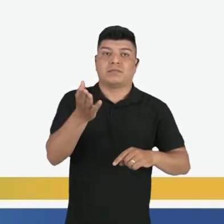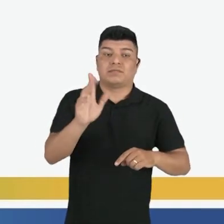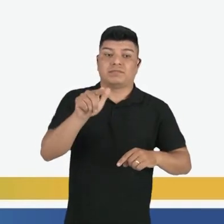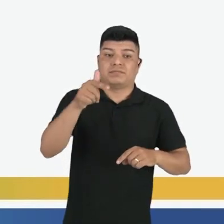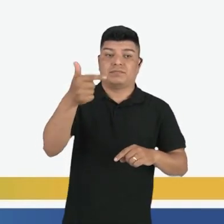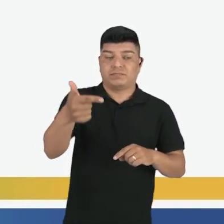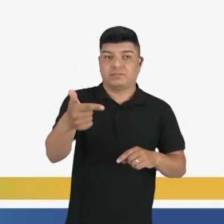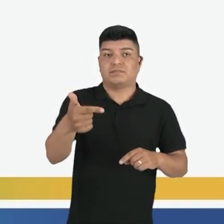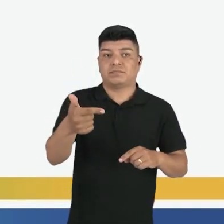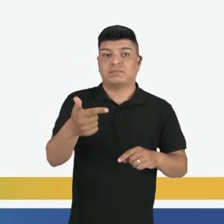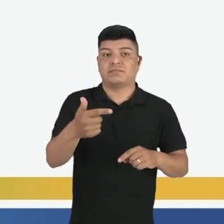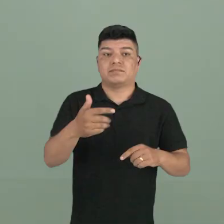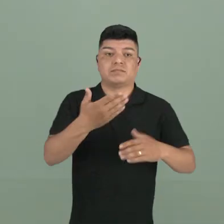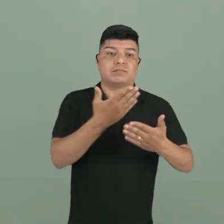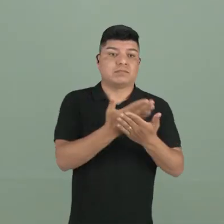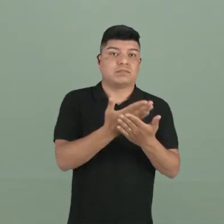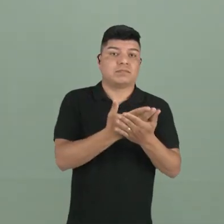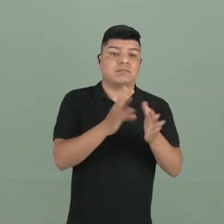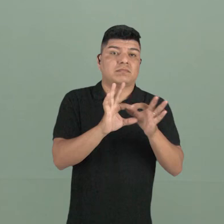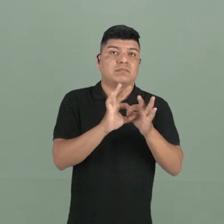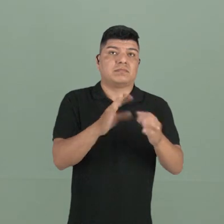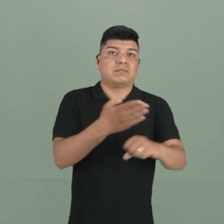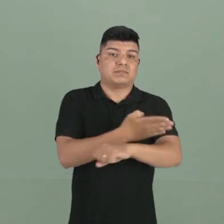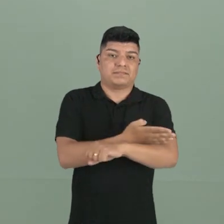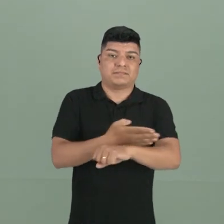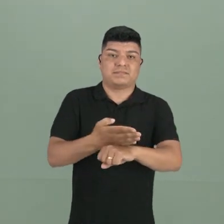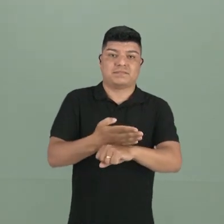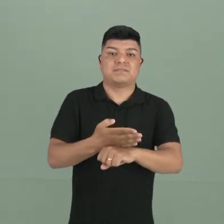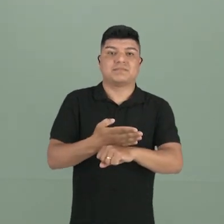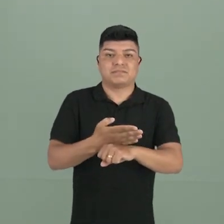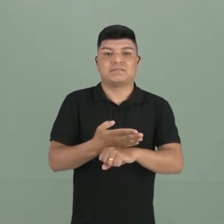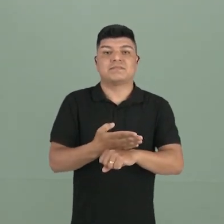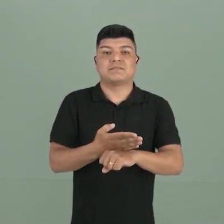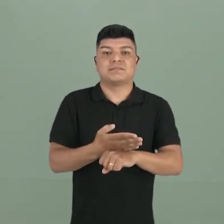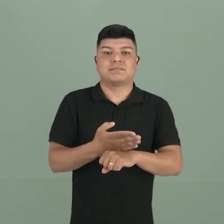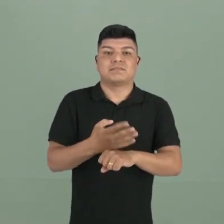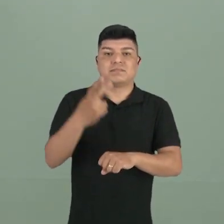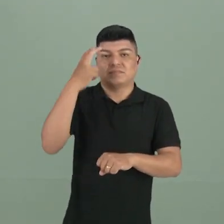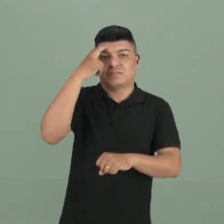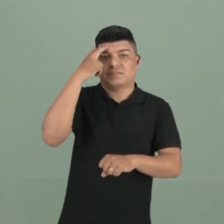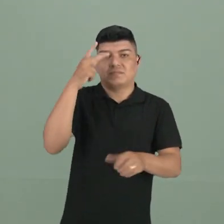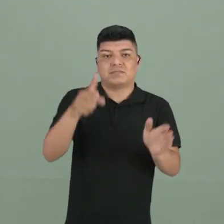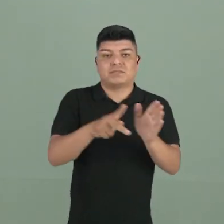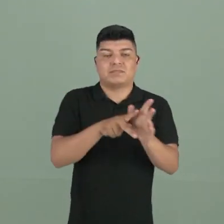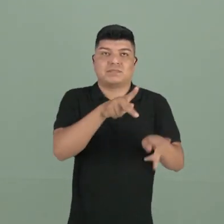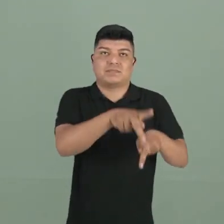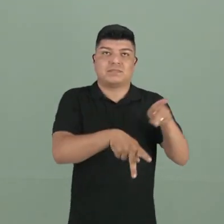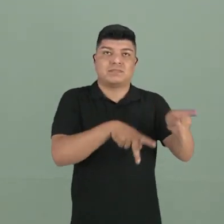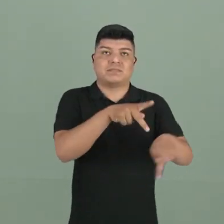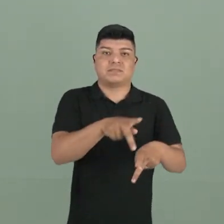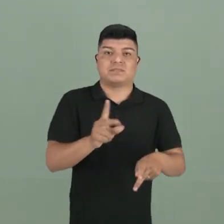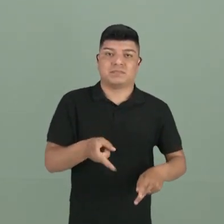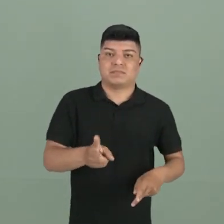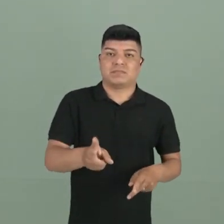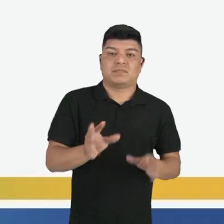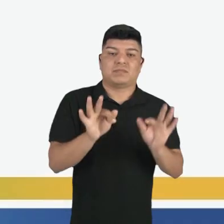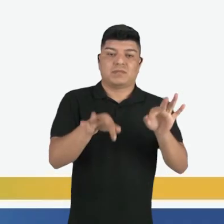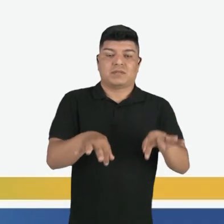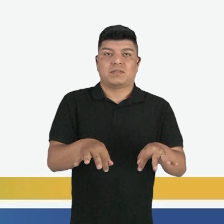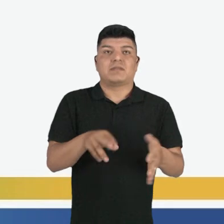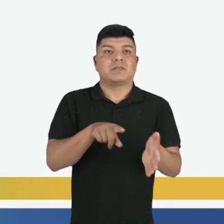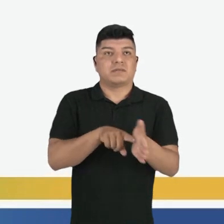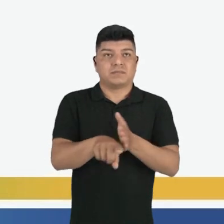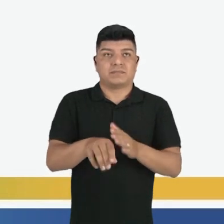outra ocasião da aula, são aquelas coisas ligadas aos costumes, aos hábitos, à cultura do próprio povo. Vamos seguir então para a última